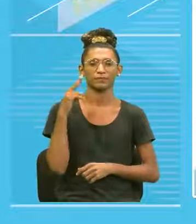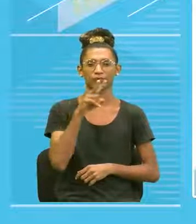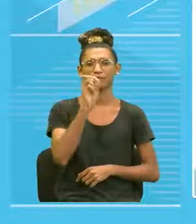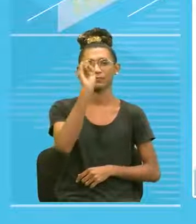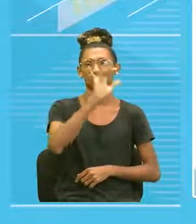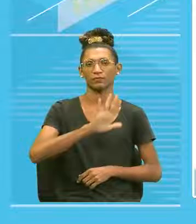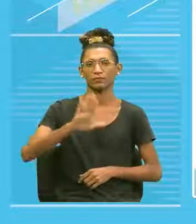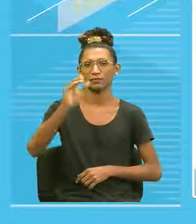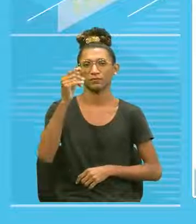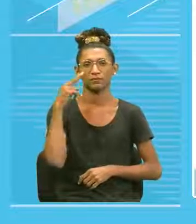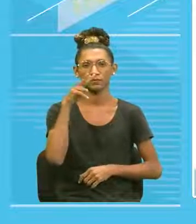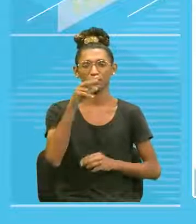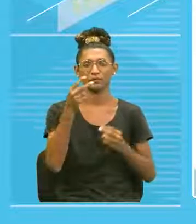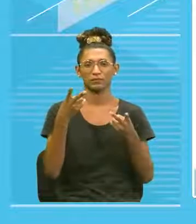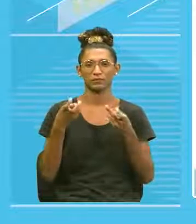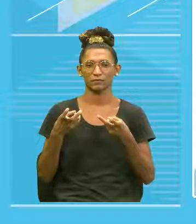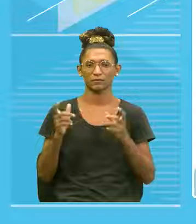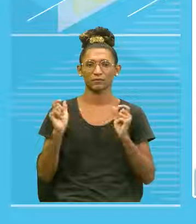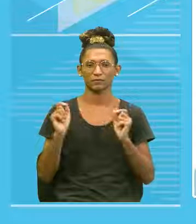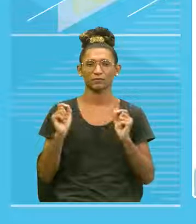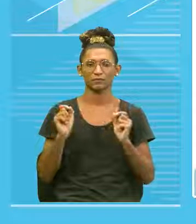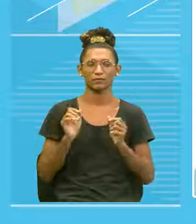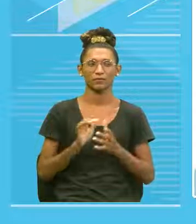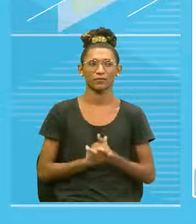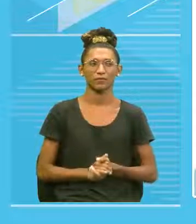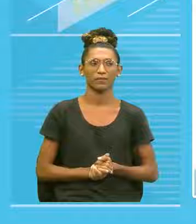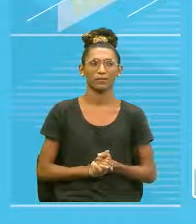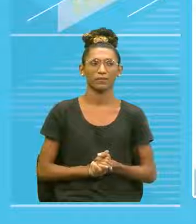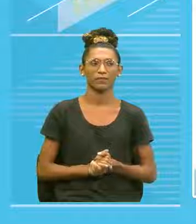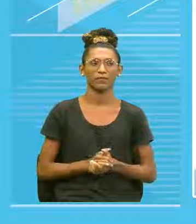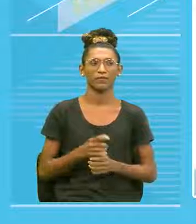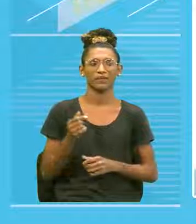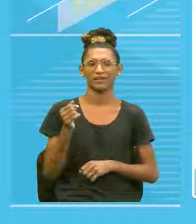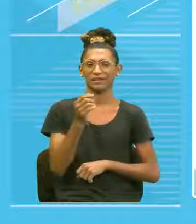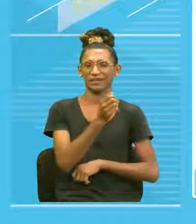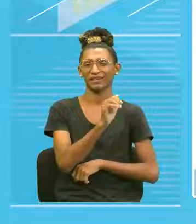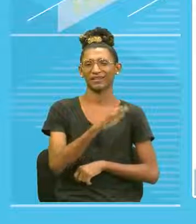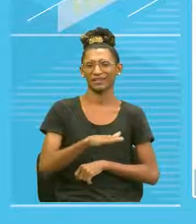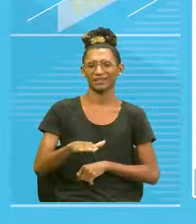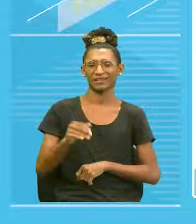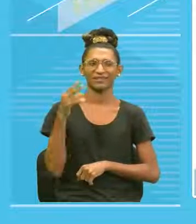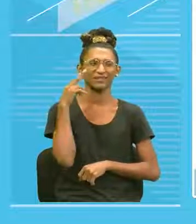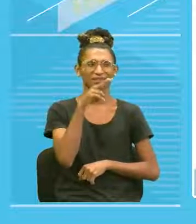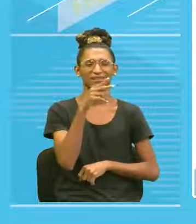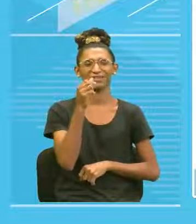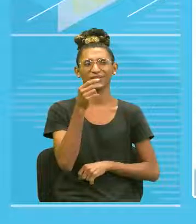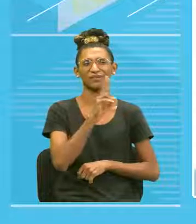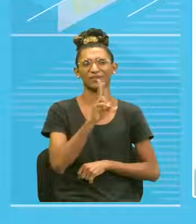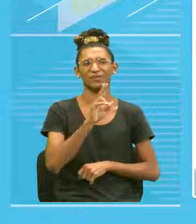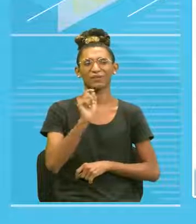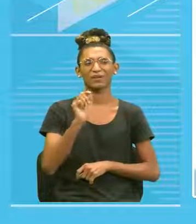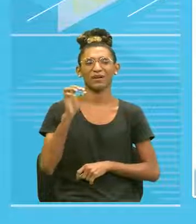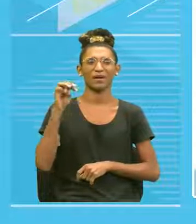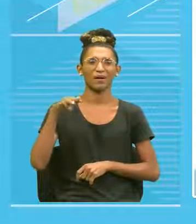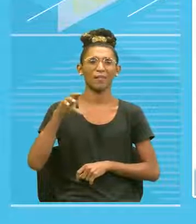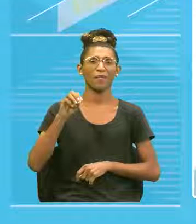imagem aí vocês estão vendo que aí a gente era criança chamava isso de Moinhos